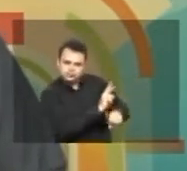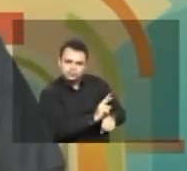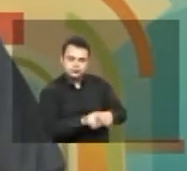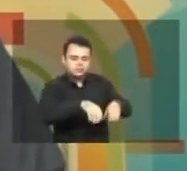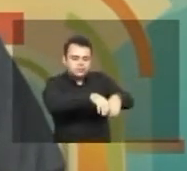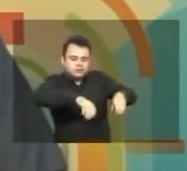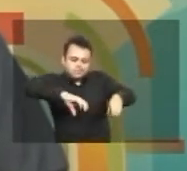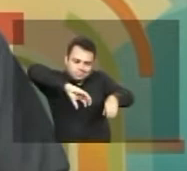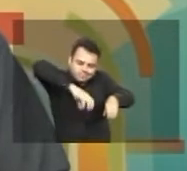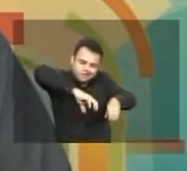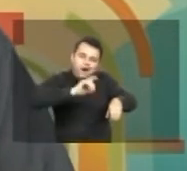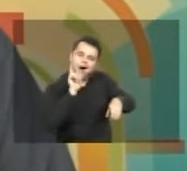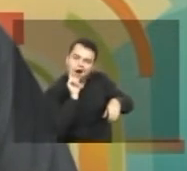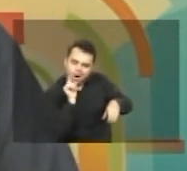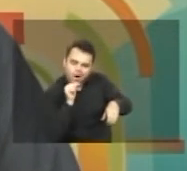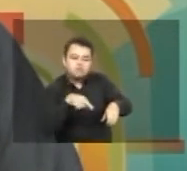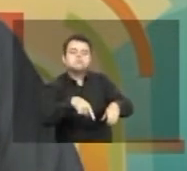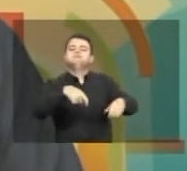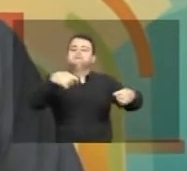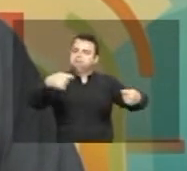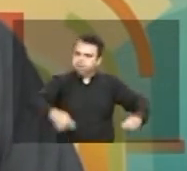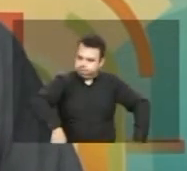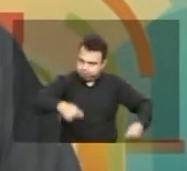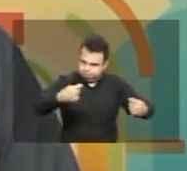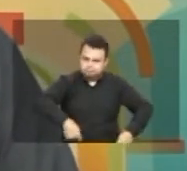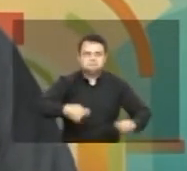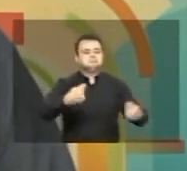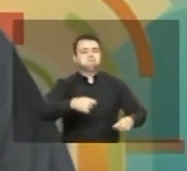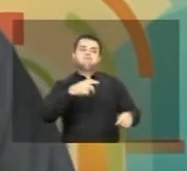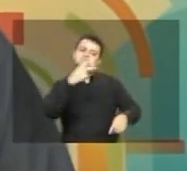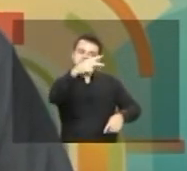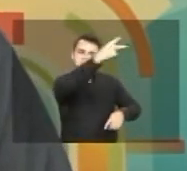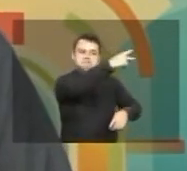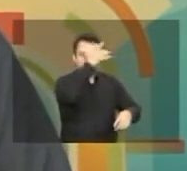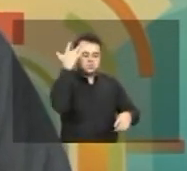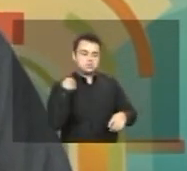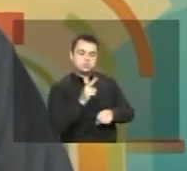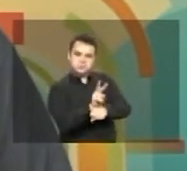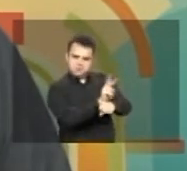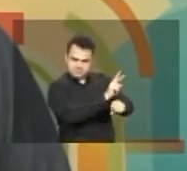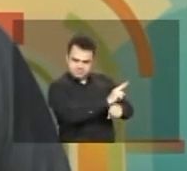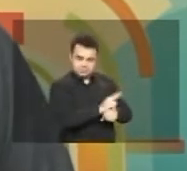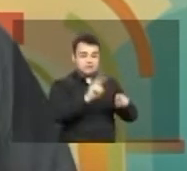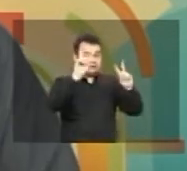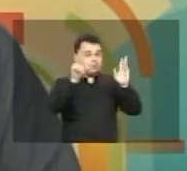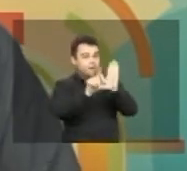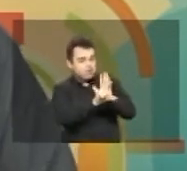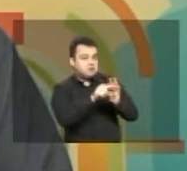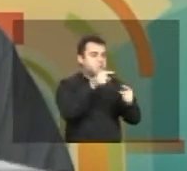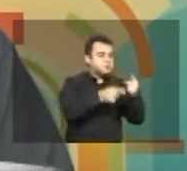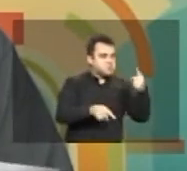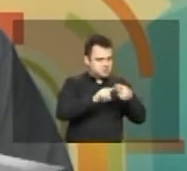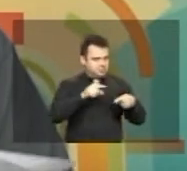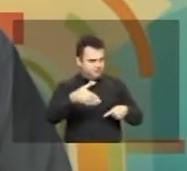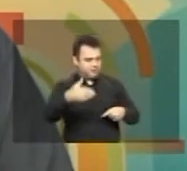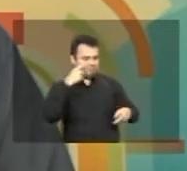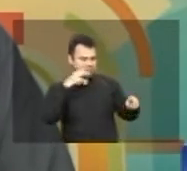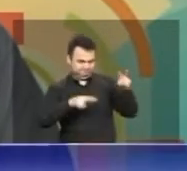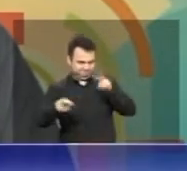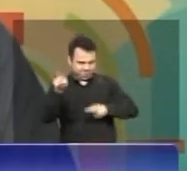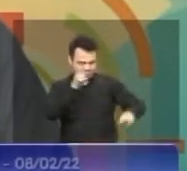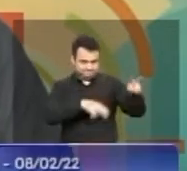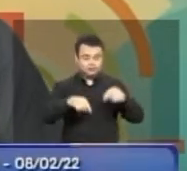hidrômetro em áreas verdes revitalizados e mantidas por particulares essa matéria será discutida a ponta legalidade